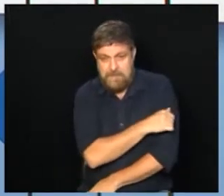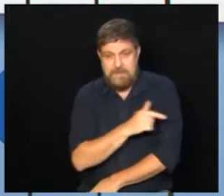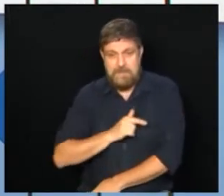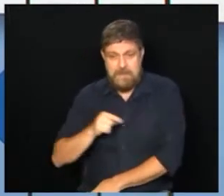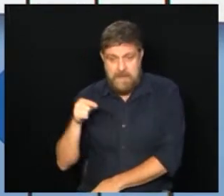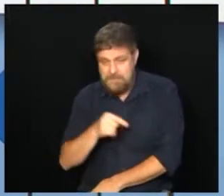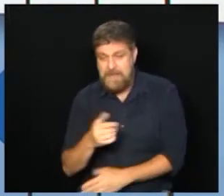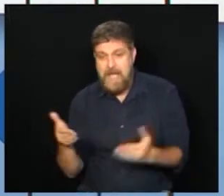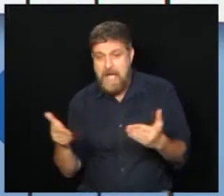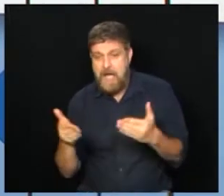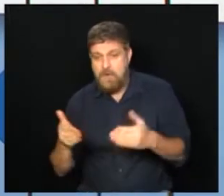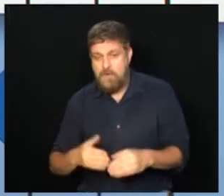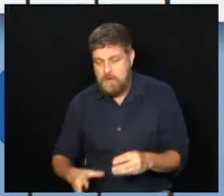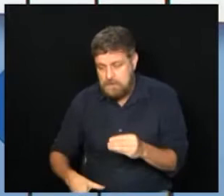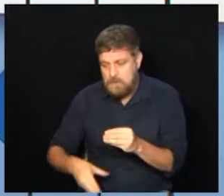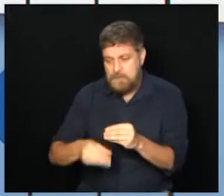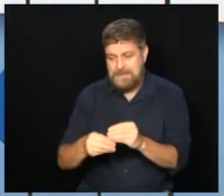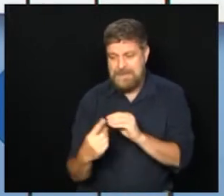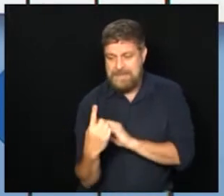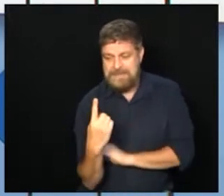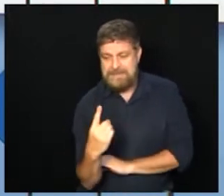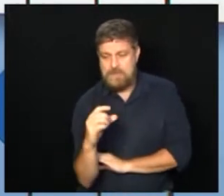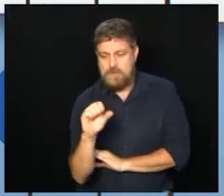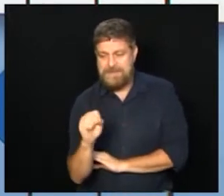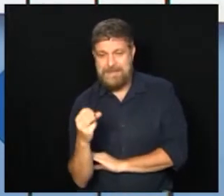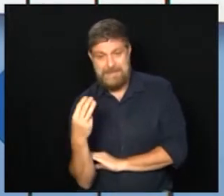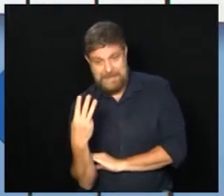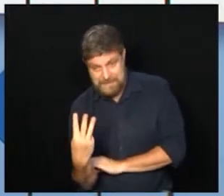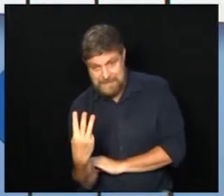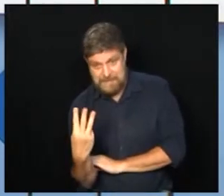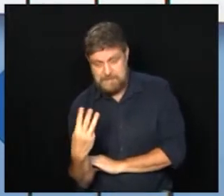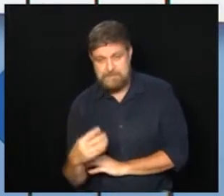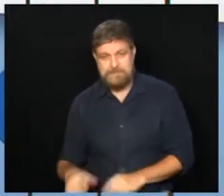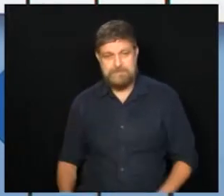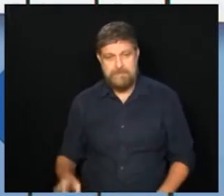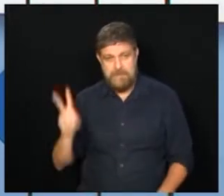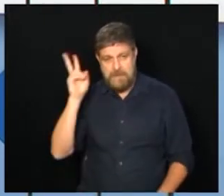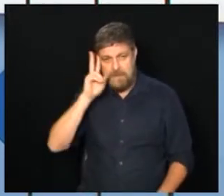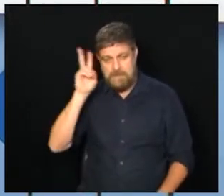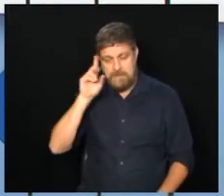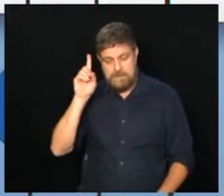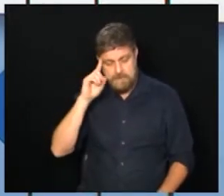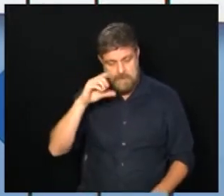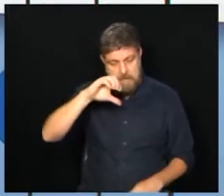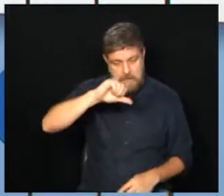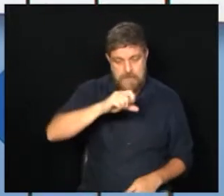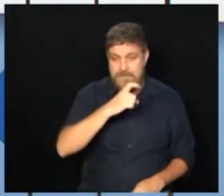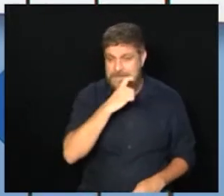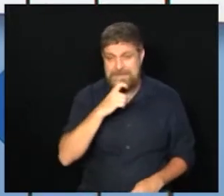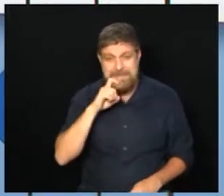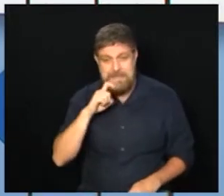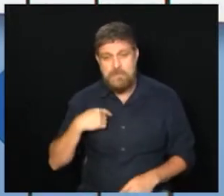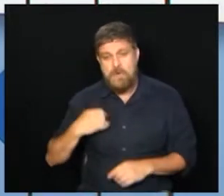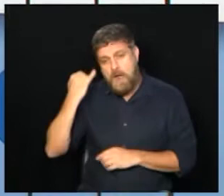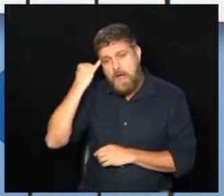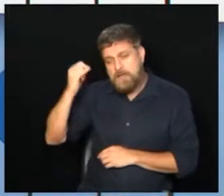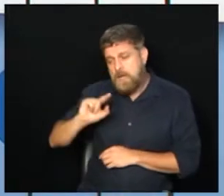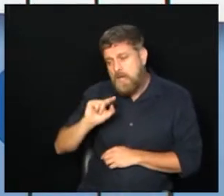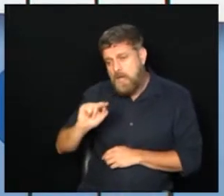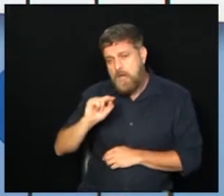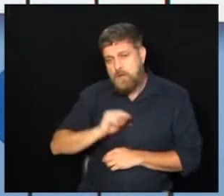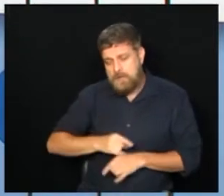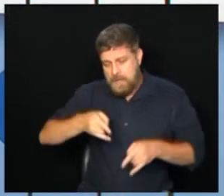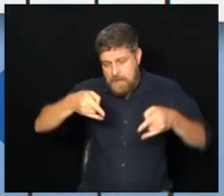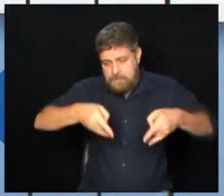a contar agora com 183. Lembrando que no dia 9 de setembro, a ideia é que os leitos de